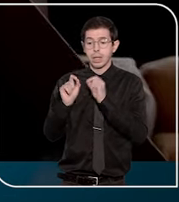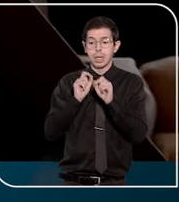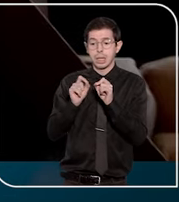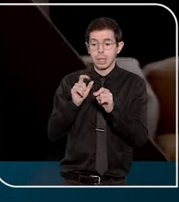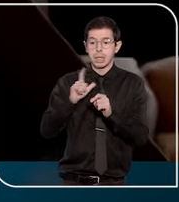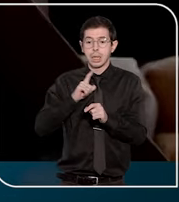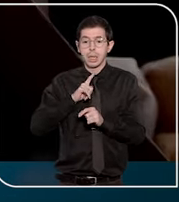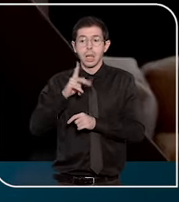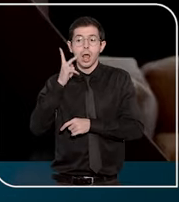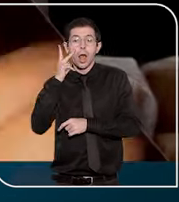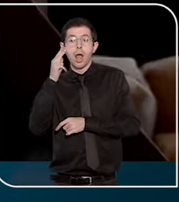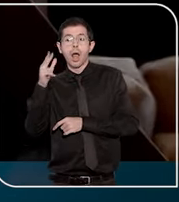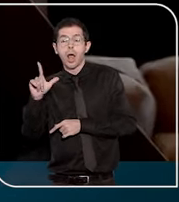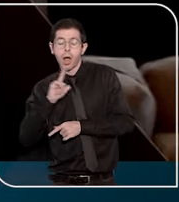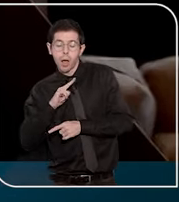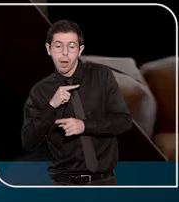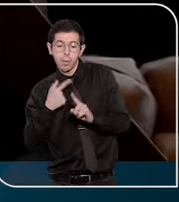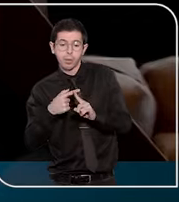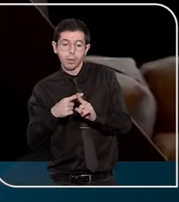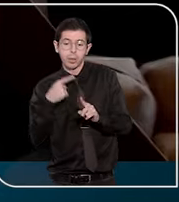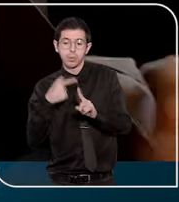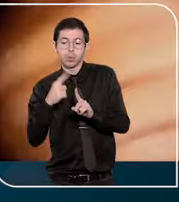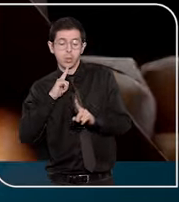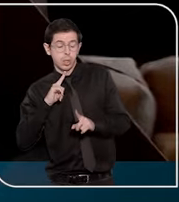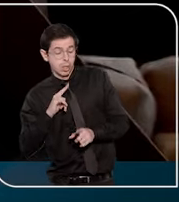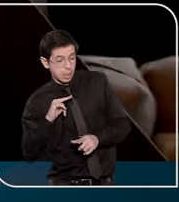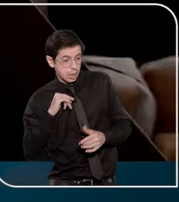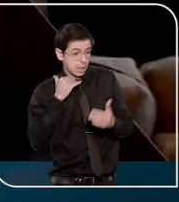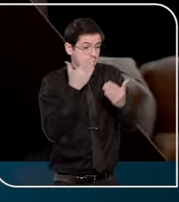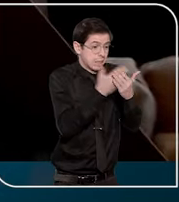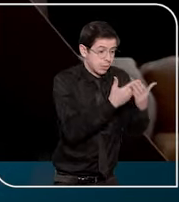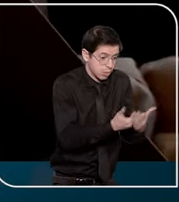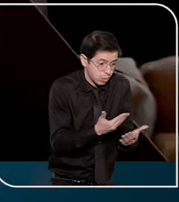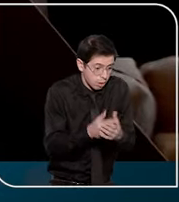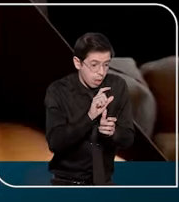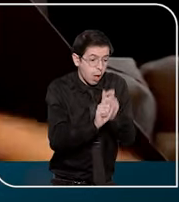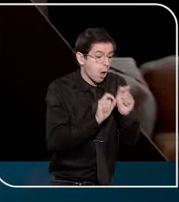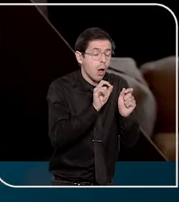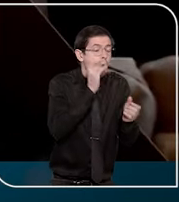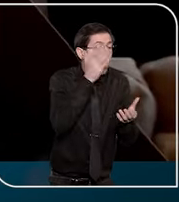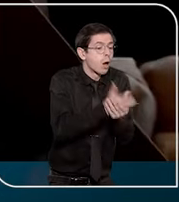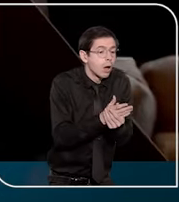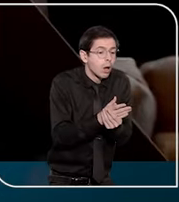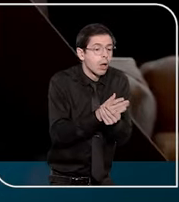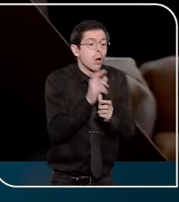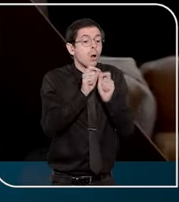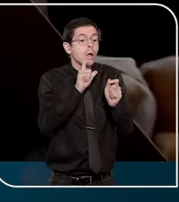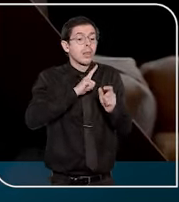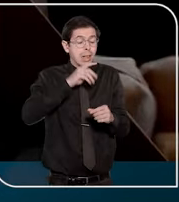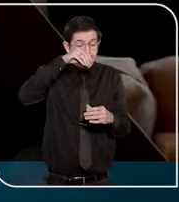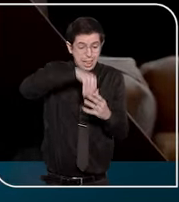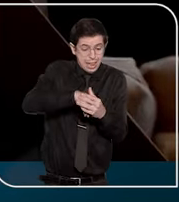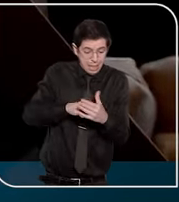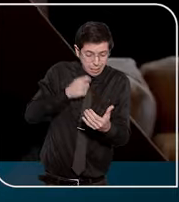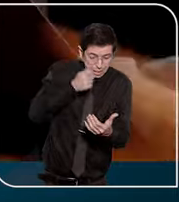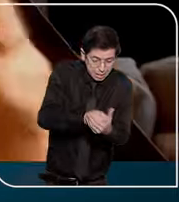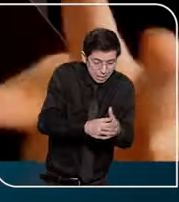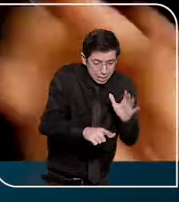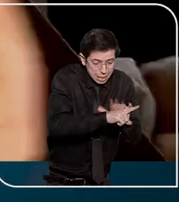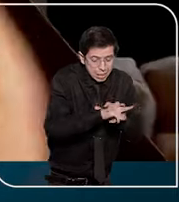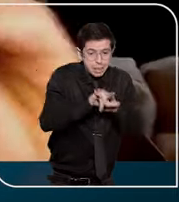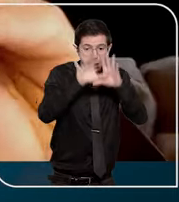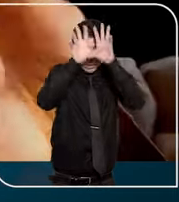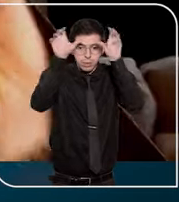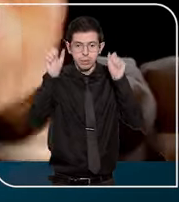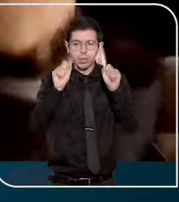assumindo uma natureza reflexa, porque eu tenho que me debruçar sobre a causa. Eu tenho que me debruçar, por exemplo, sobre a aplicação da lei que foi feita no tribunal. Não é